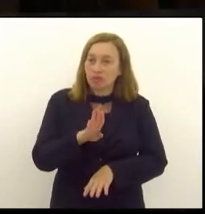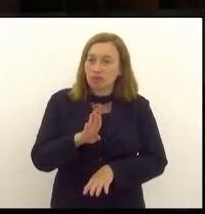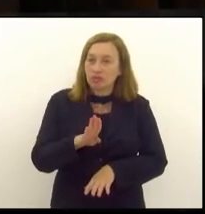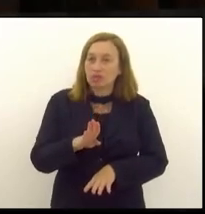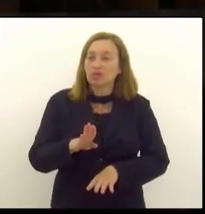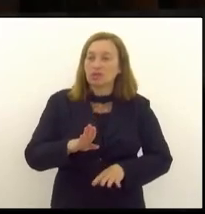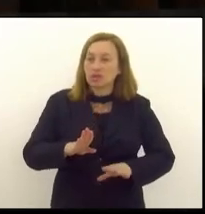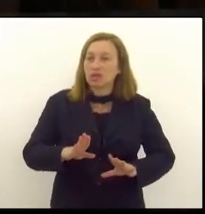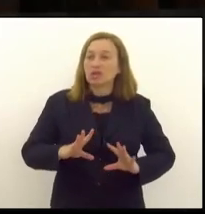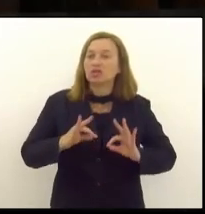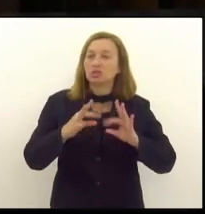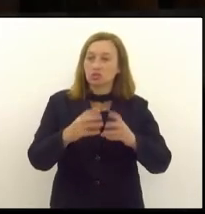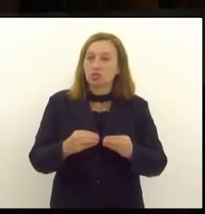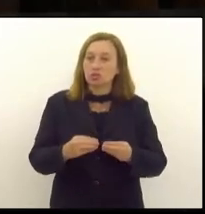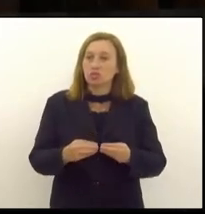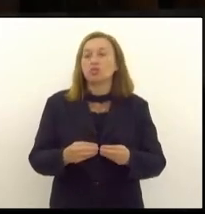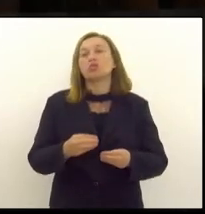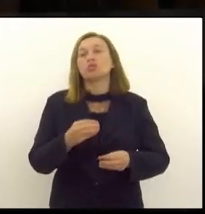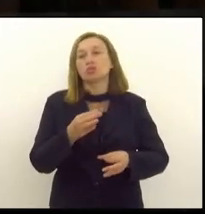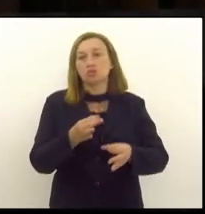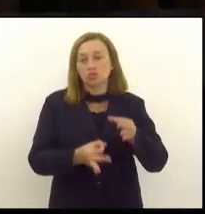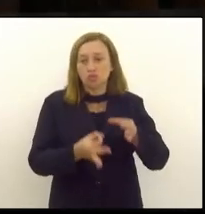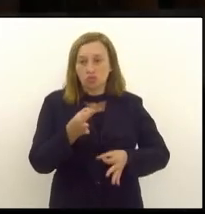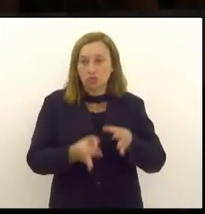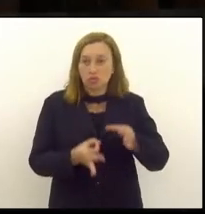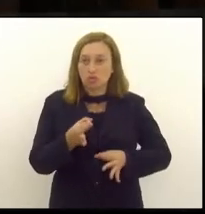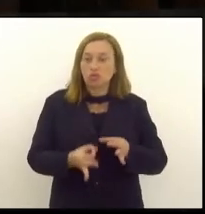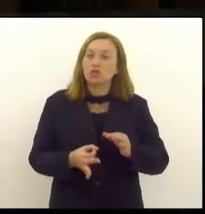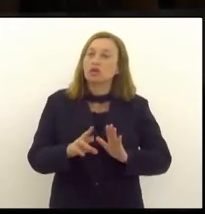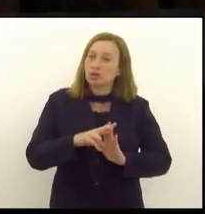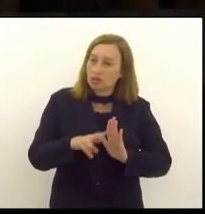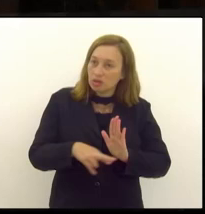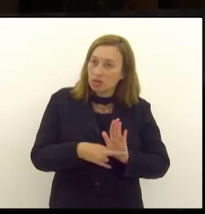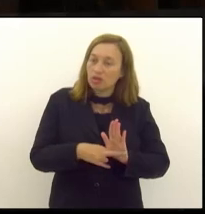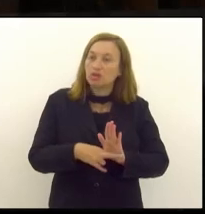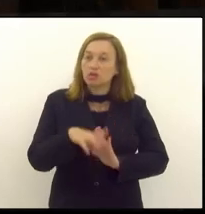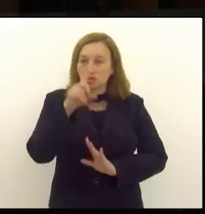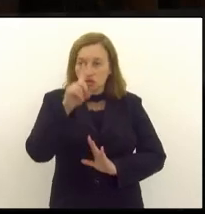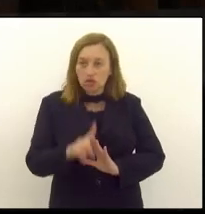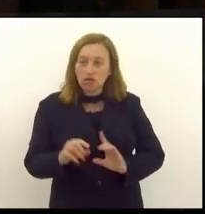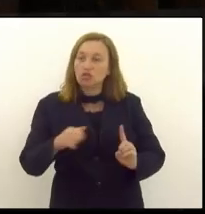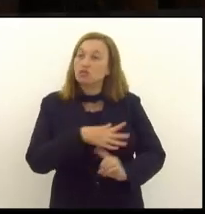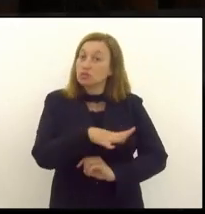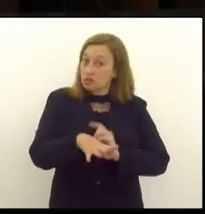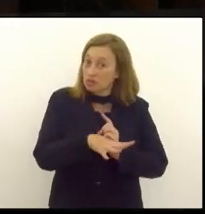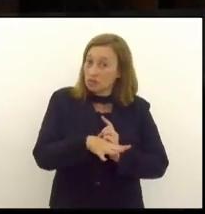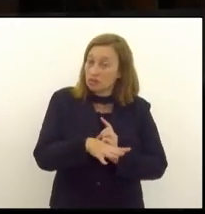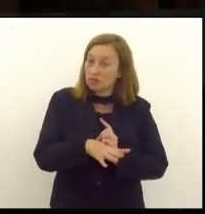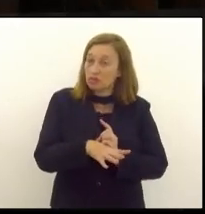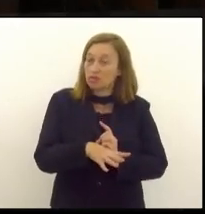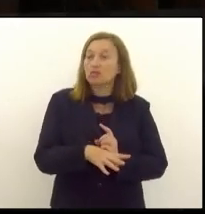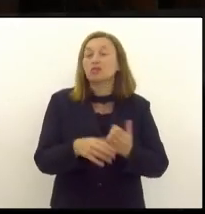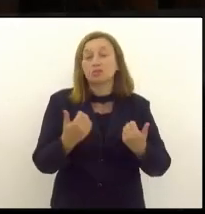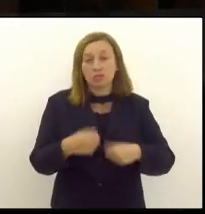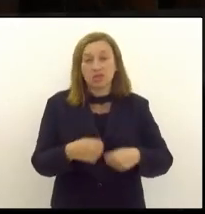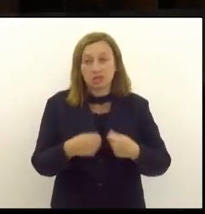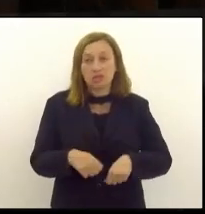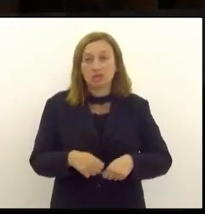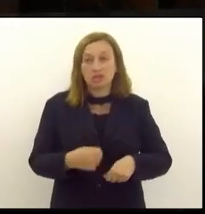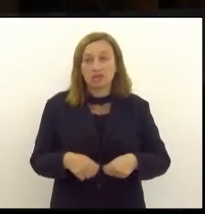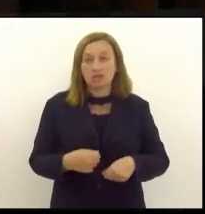tudo isso, e é a ordem jurídica, o regime democrático, os direitos sociais indisponíveis que nós